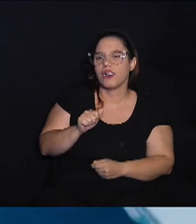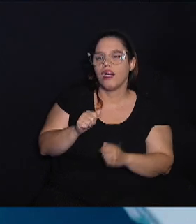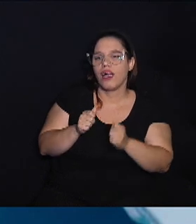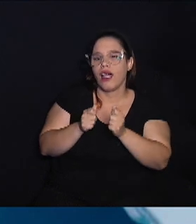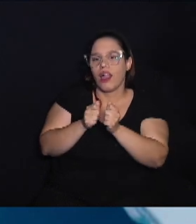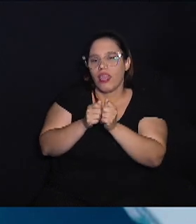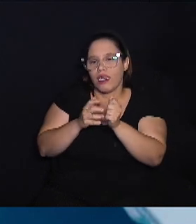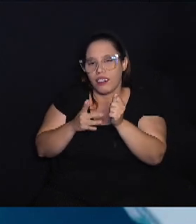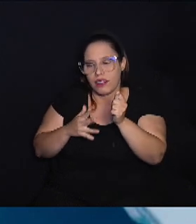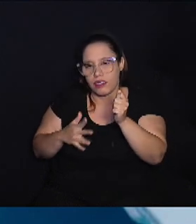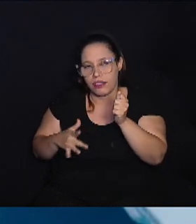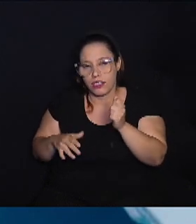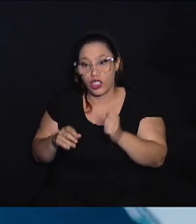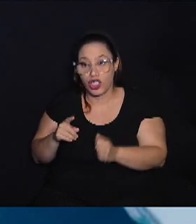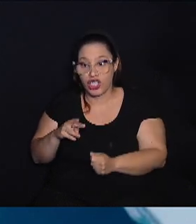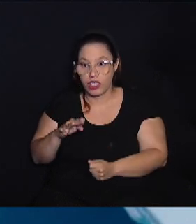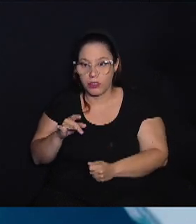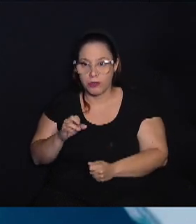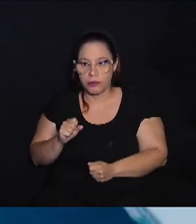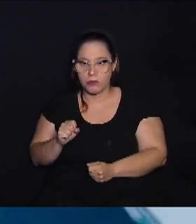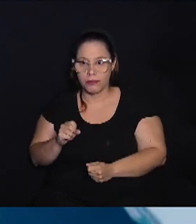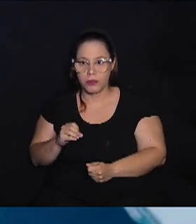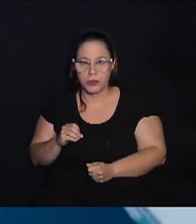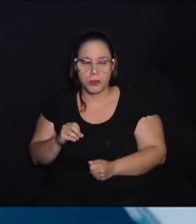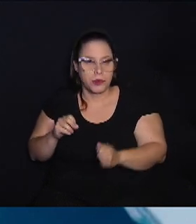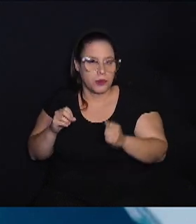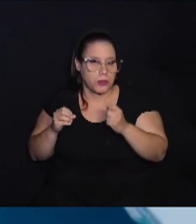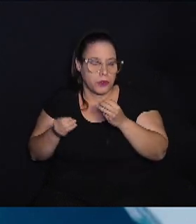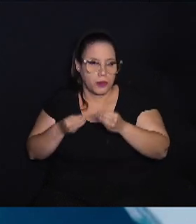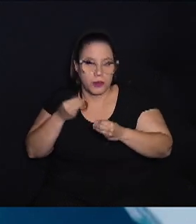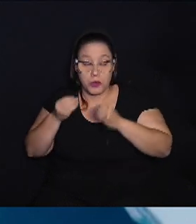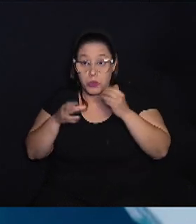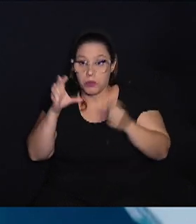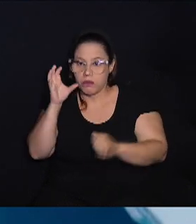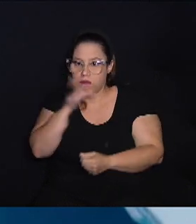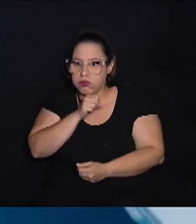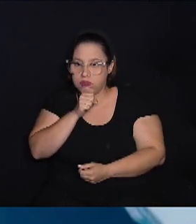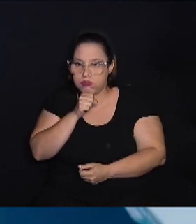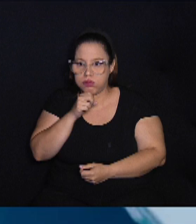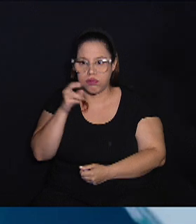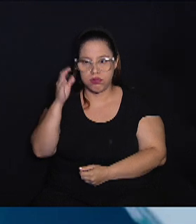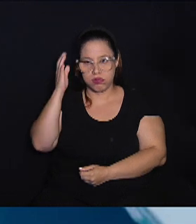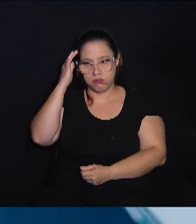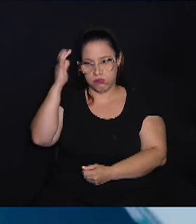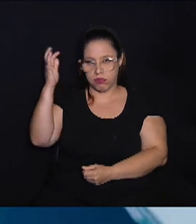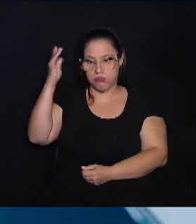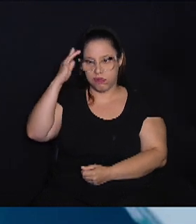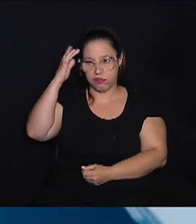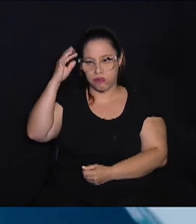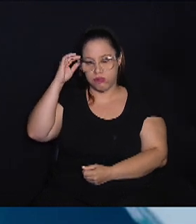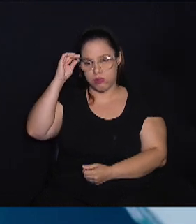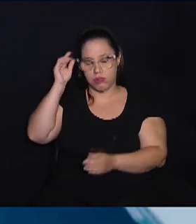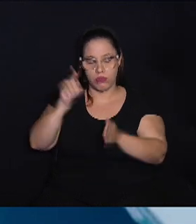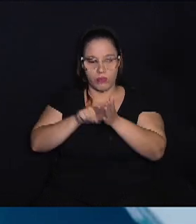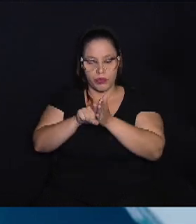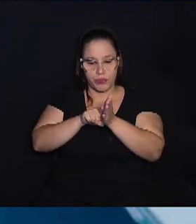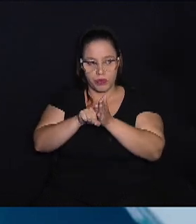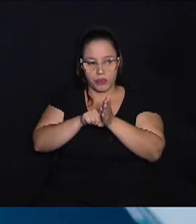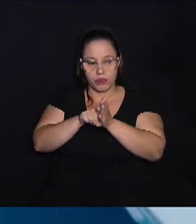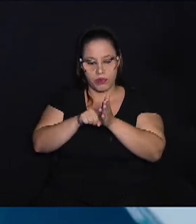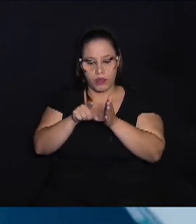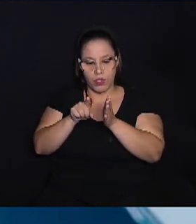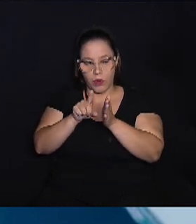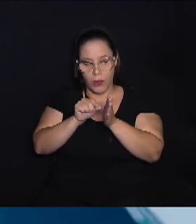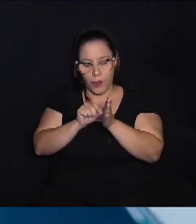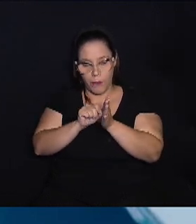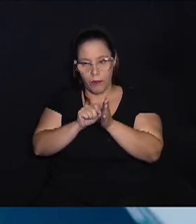na Antártida pode estar acontecendo de uma forma muito mais veloz do que imaginávamos. Um estudo identificou um ponto de